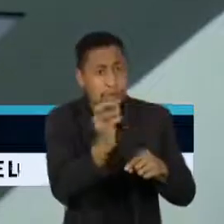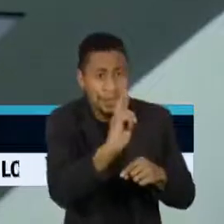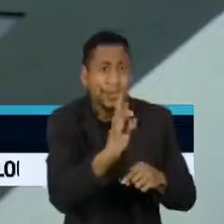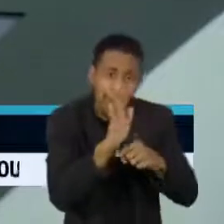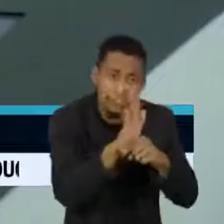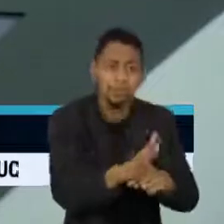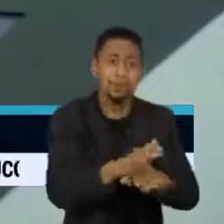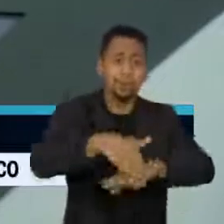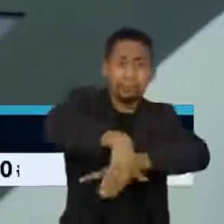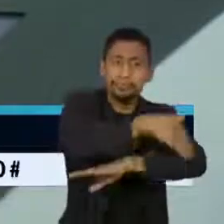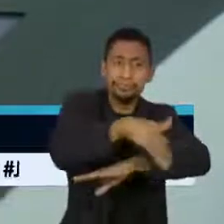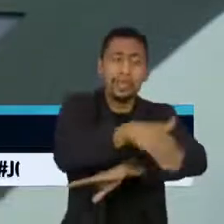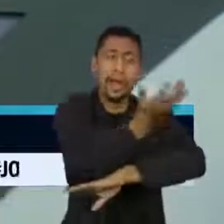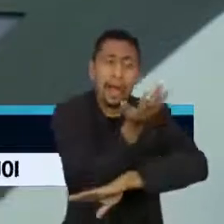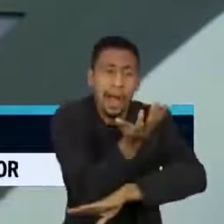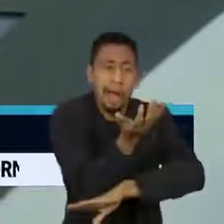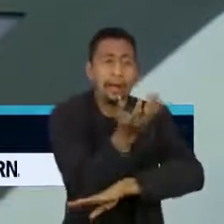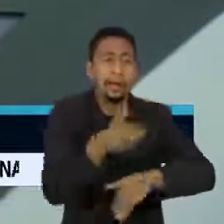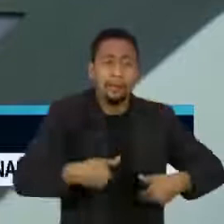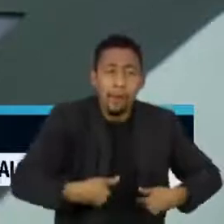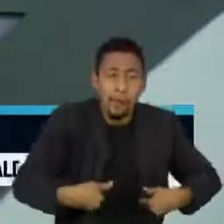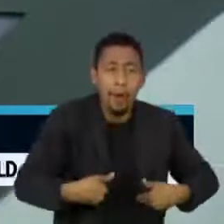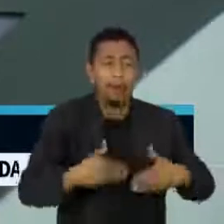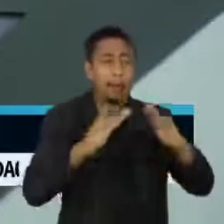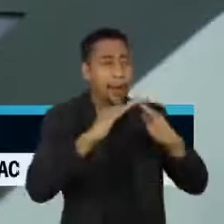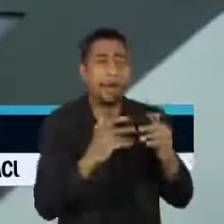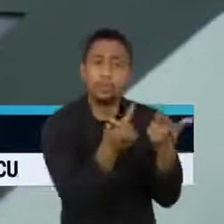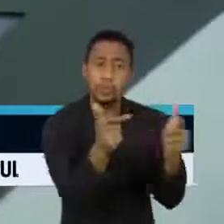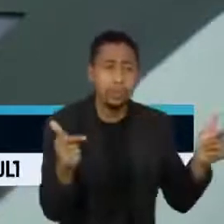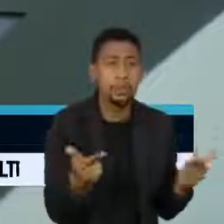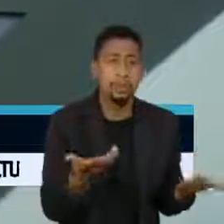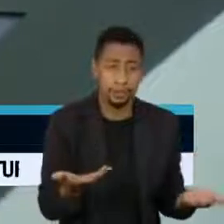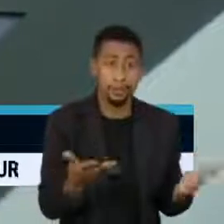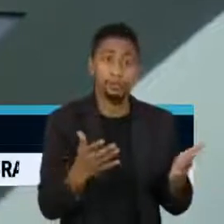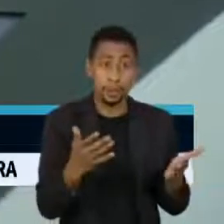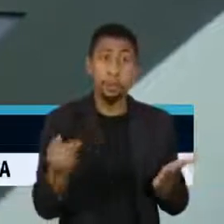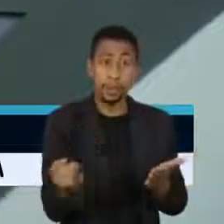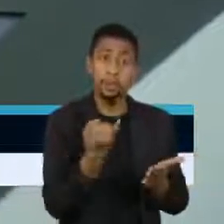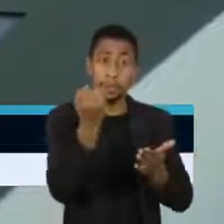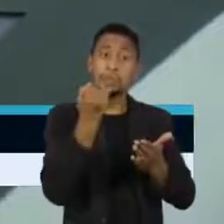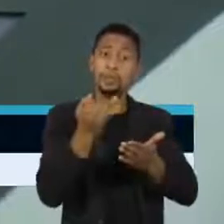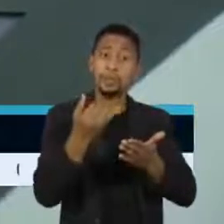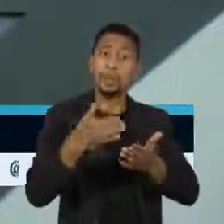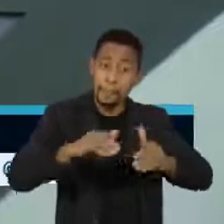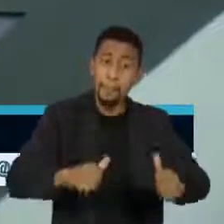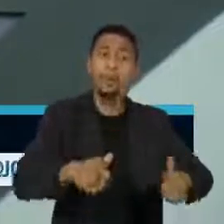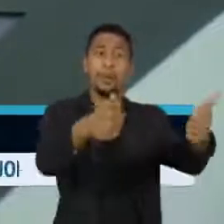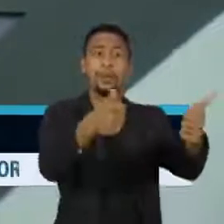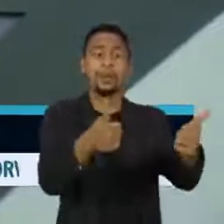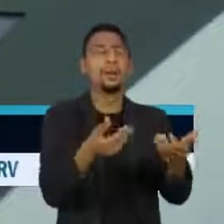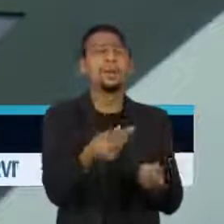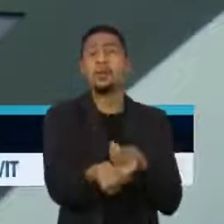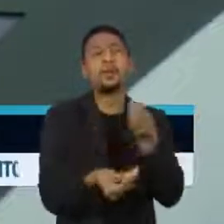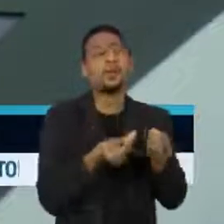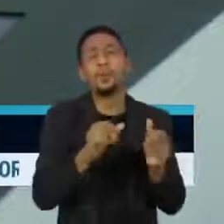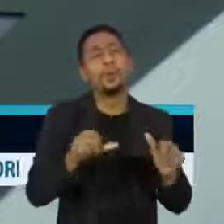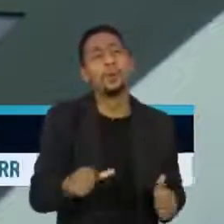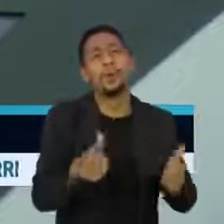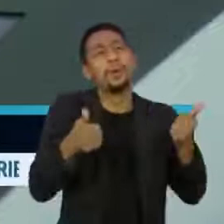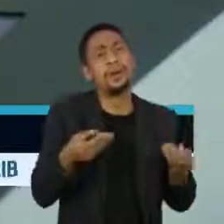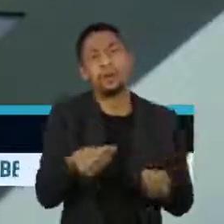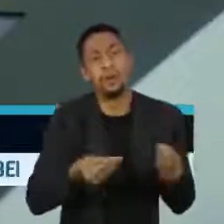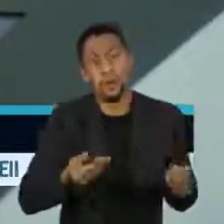gente passando fome na rua muita gente sem ter onde morar é muito importante melhorar mas de que forma vai melhorar vai melhorar